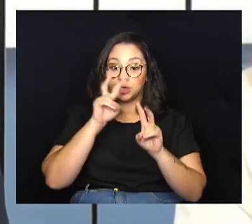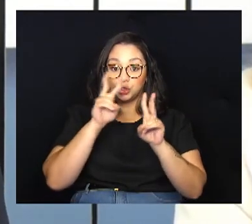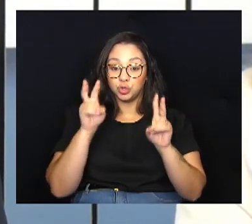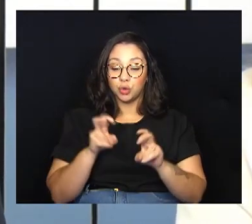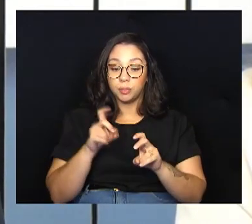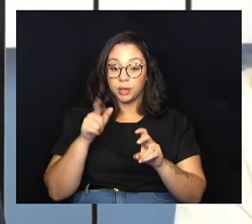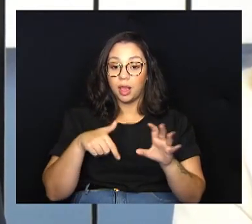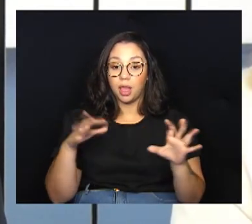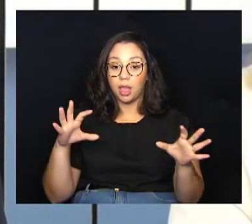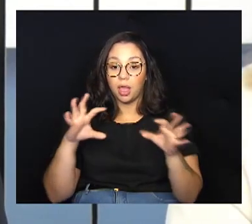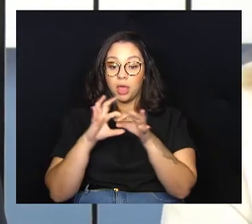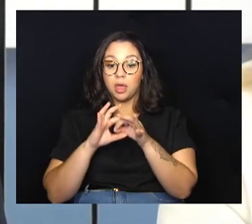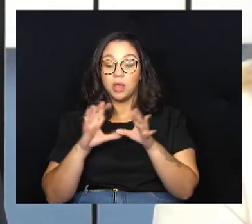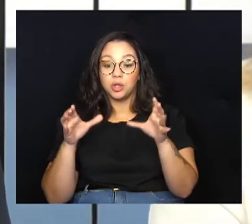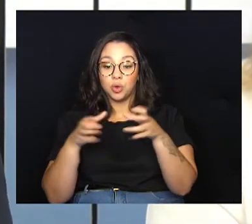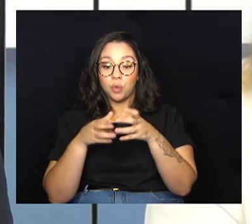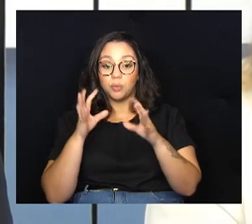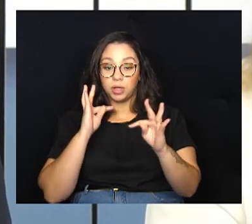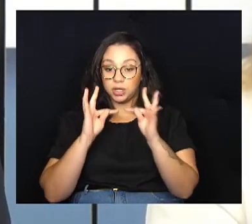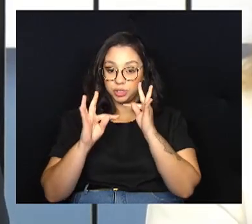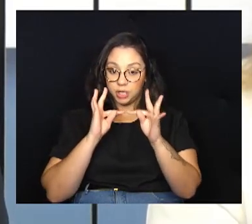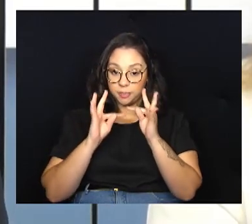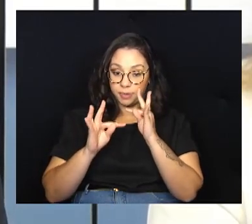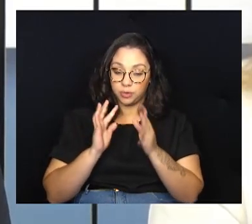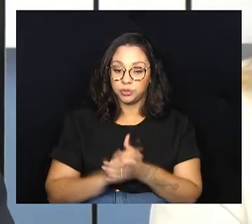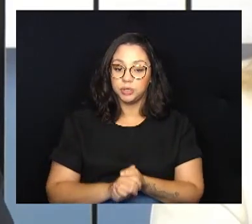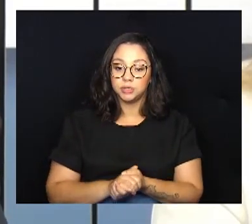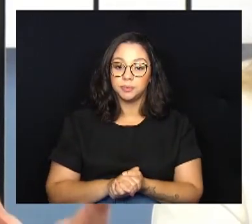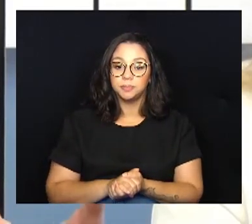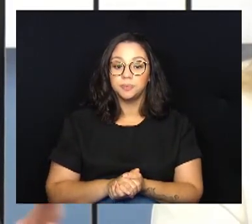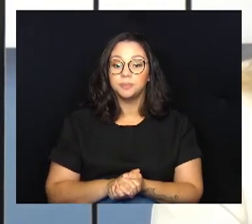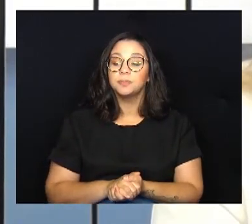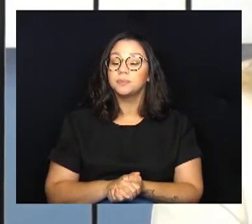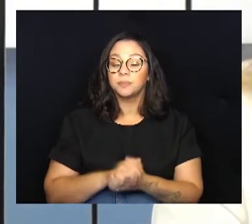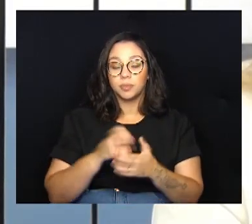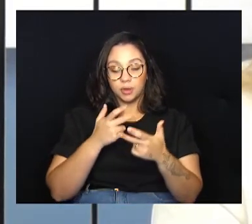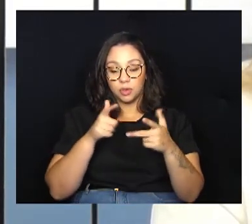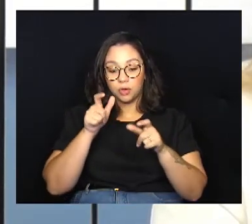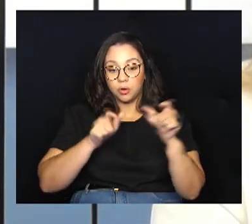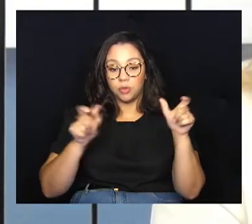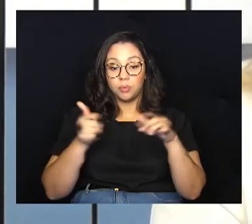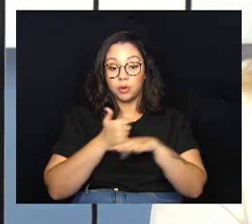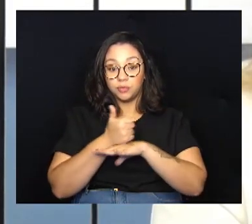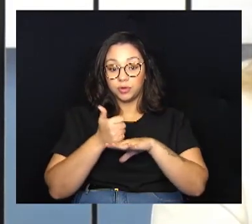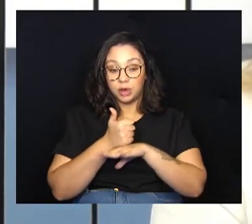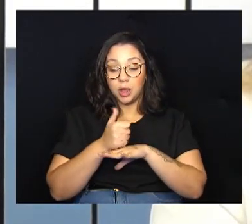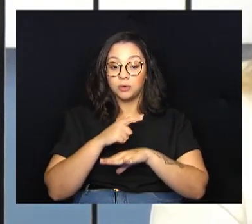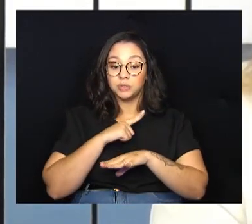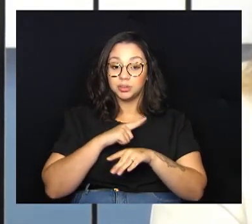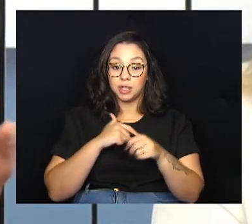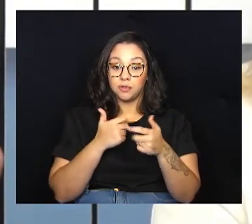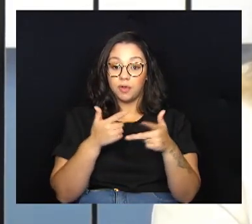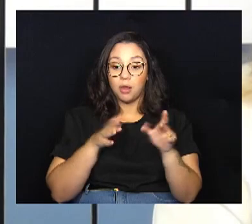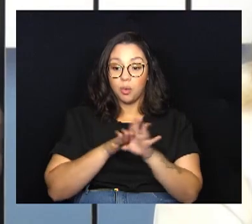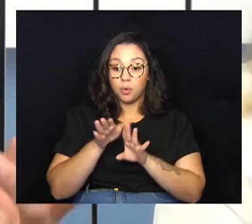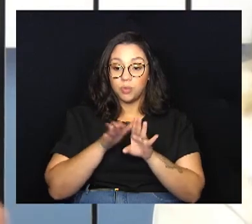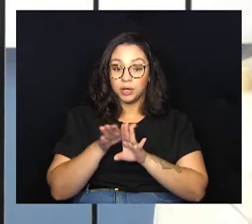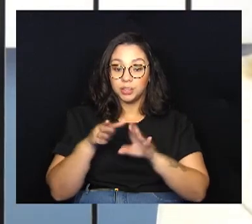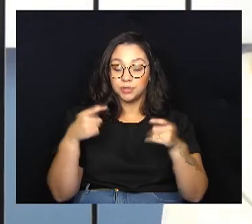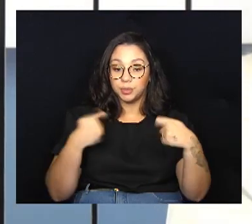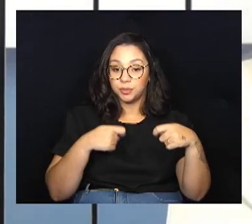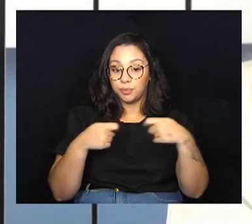construir uma política pública aqui na cidade de Campinas, que contribuição a comissão pode dar nesse sentido? Eu estava